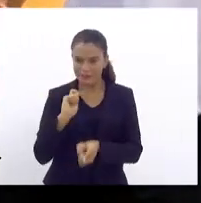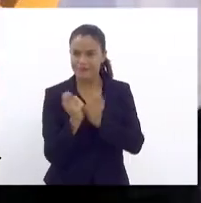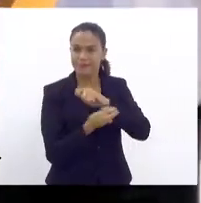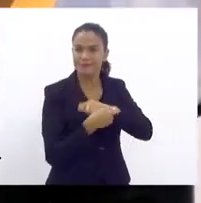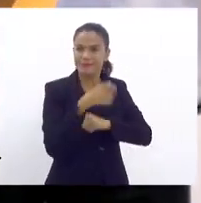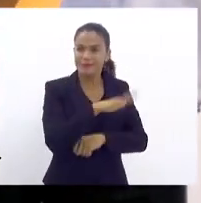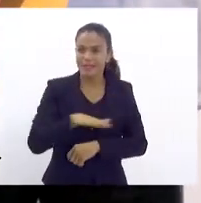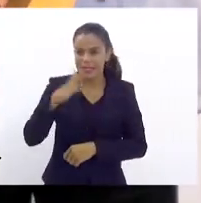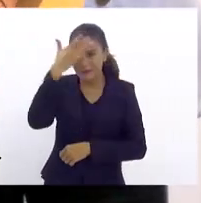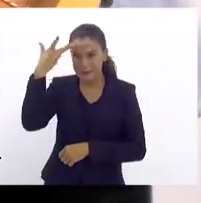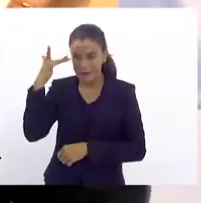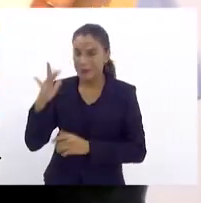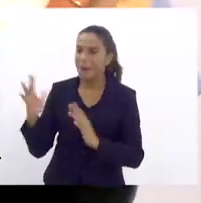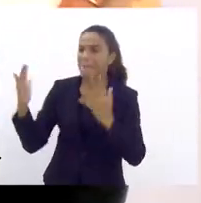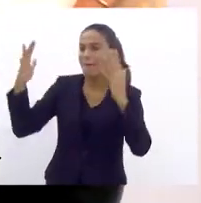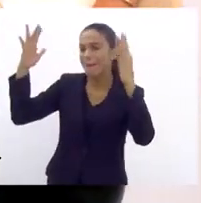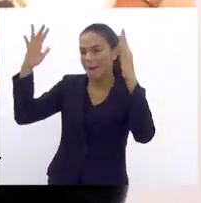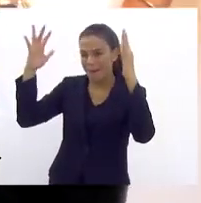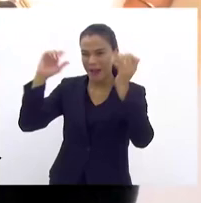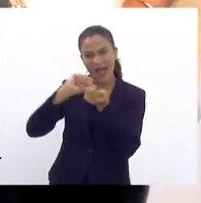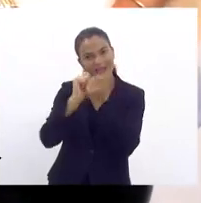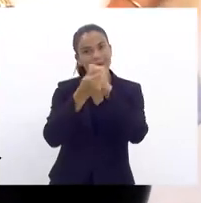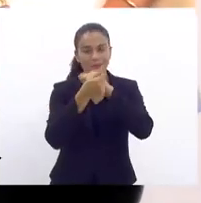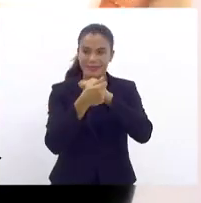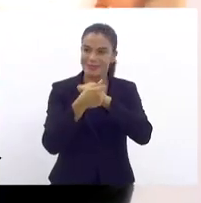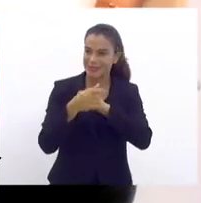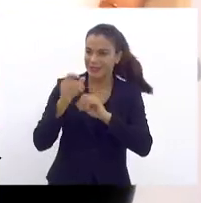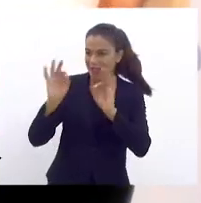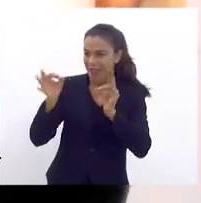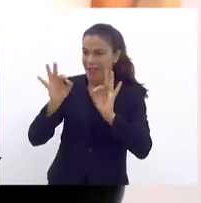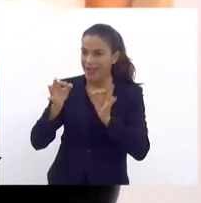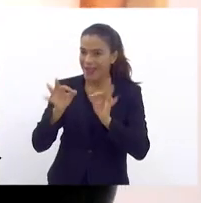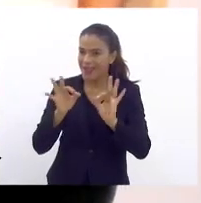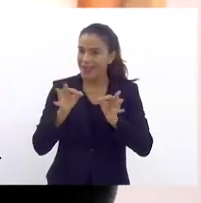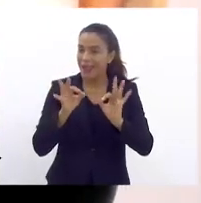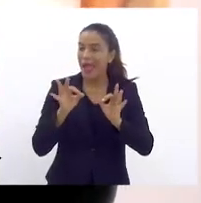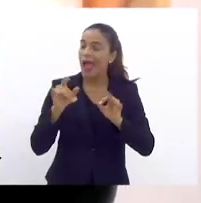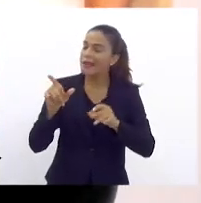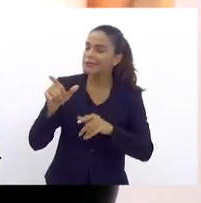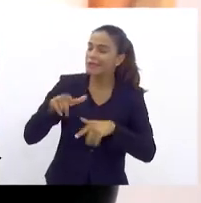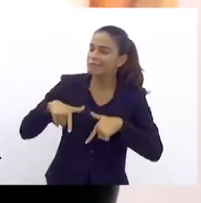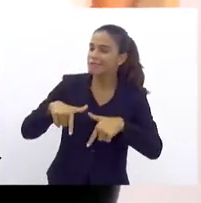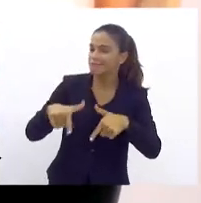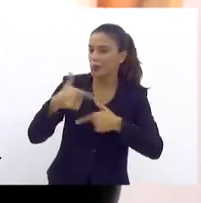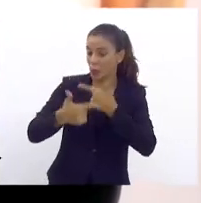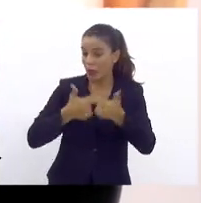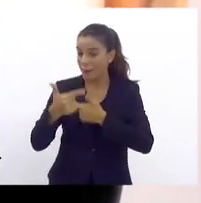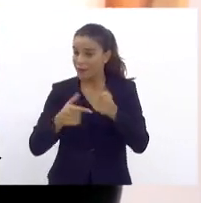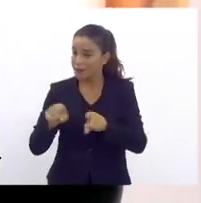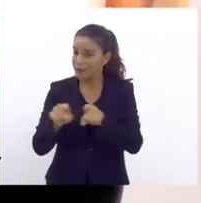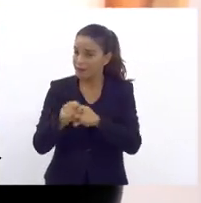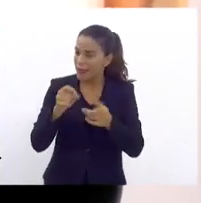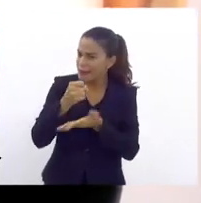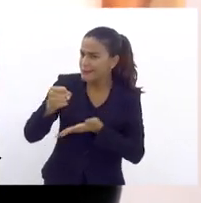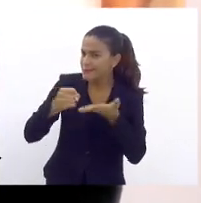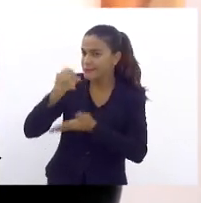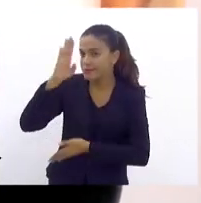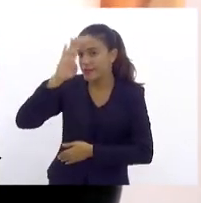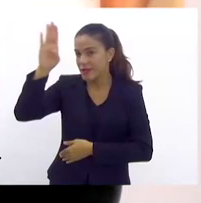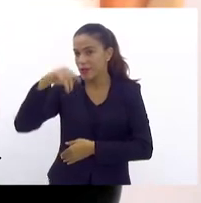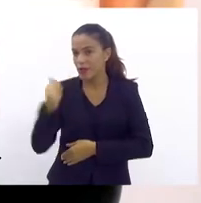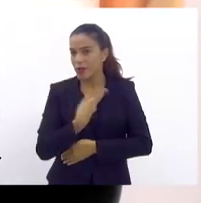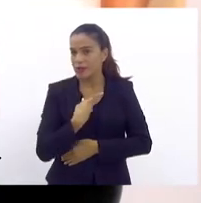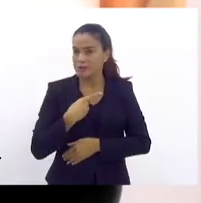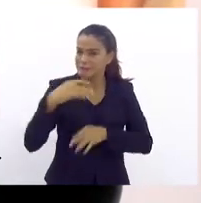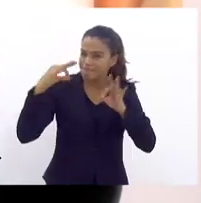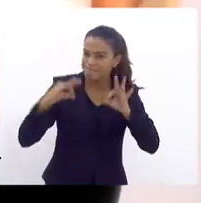bater a palma pra cima né a gente vê que existe iniciativas eu acho que essa questão do trabalho é essencial eu acho que a gente realmente